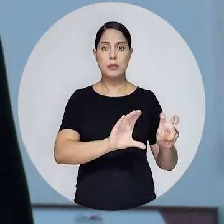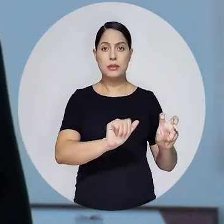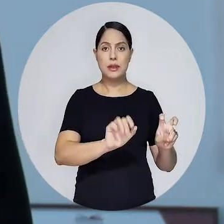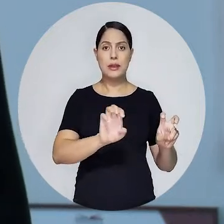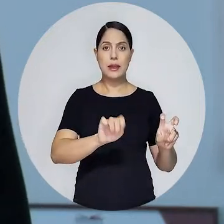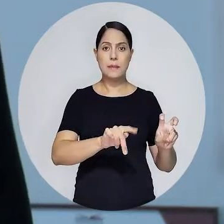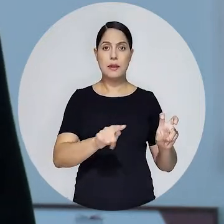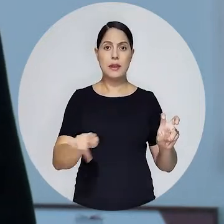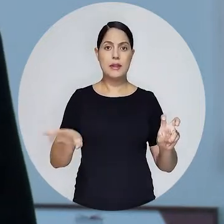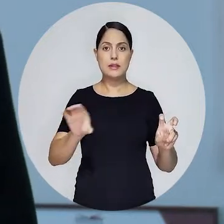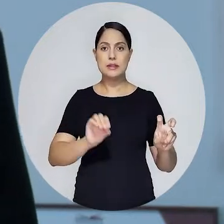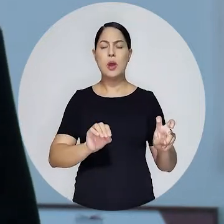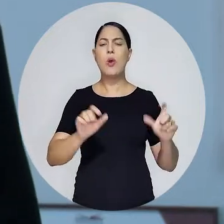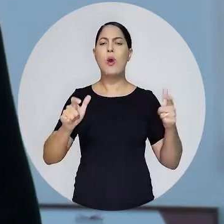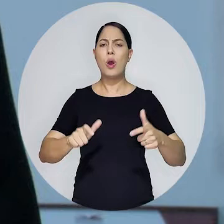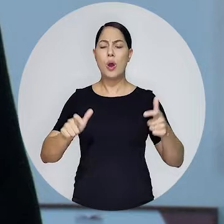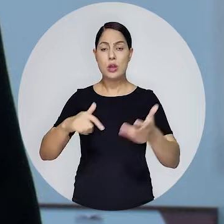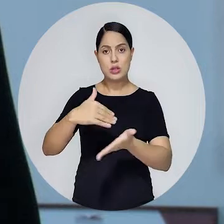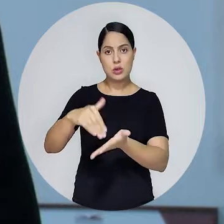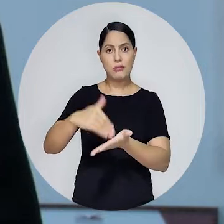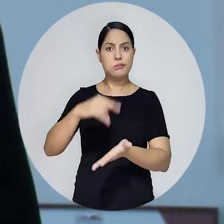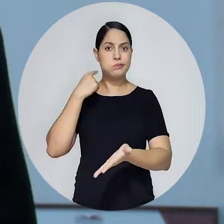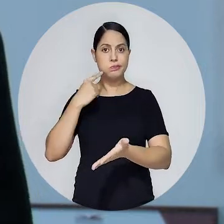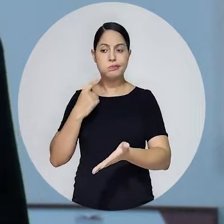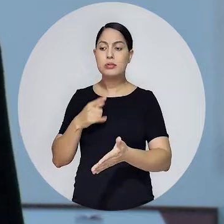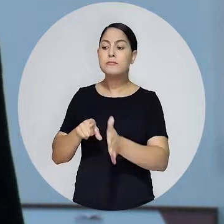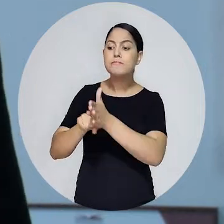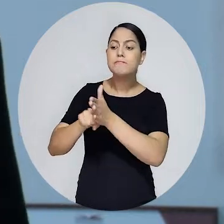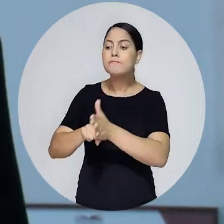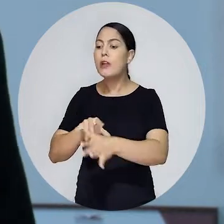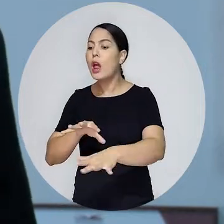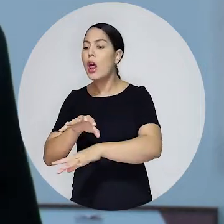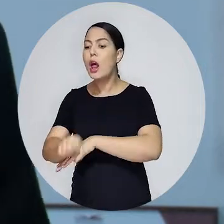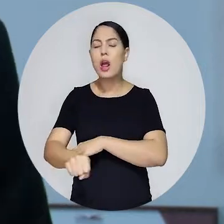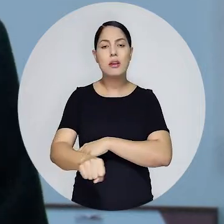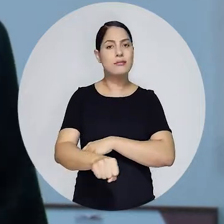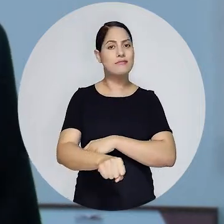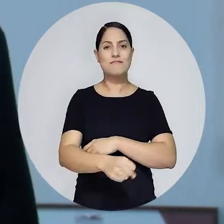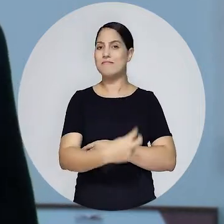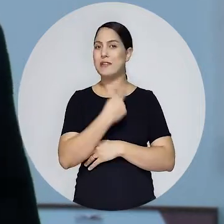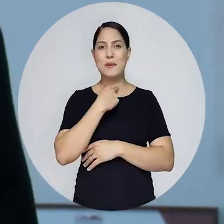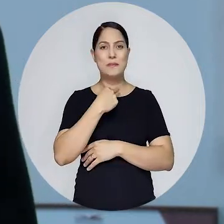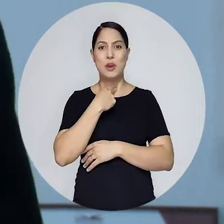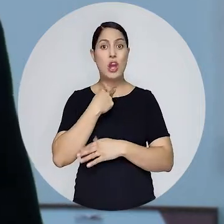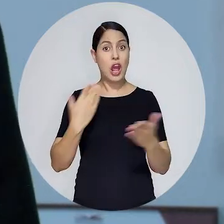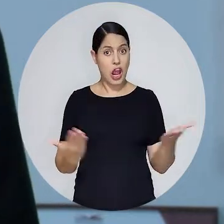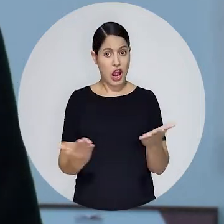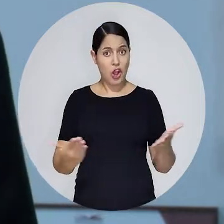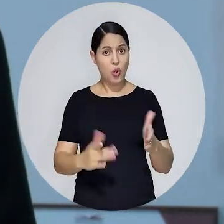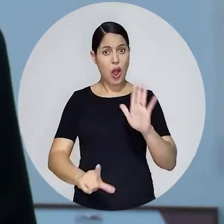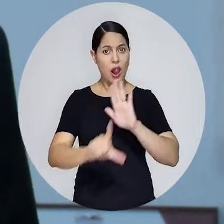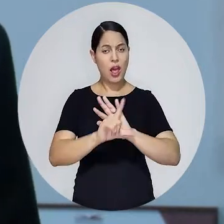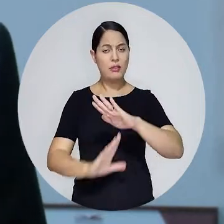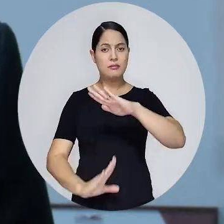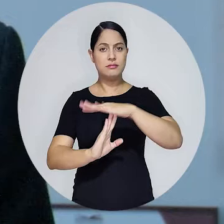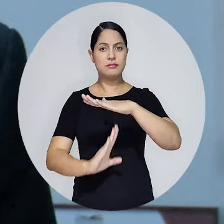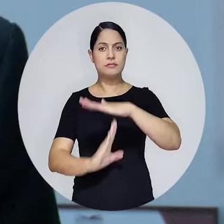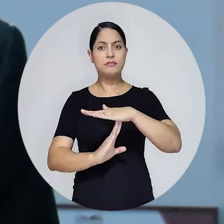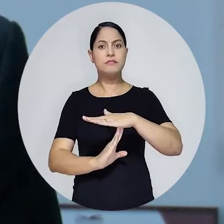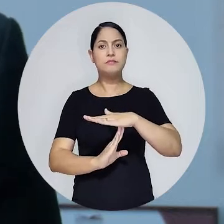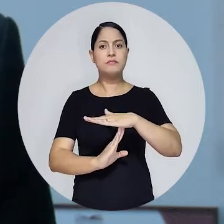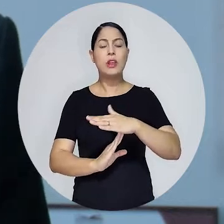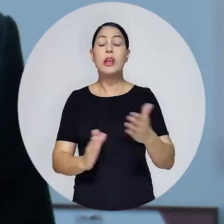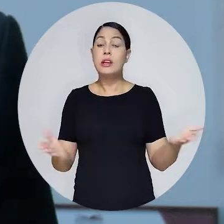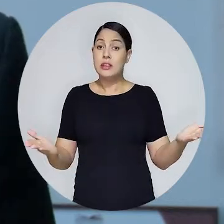buscas e apreensões nos escritórios de advocacia. As devassas de outrora não mais ocorrerão, porque agora há um